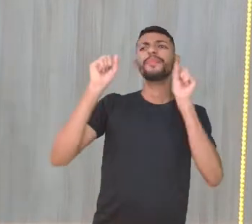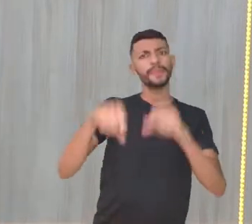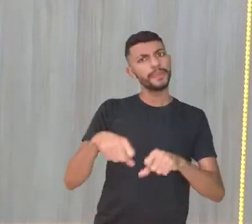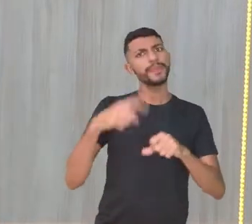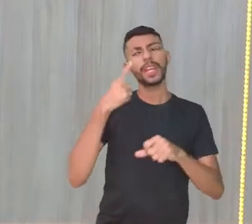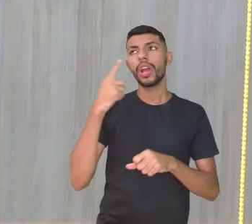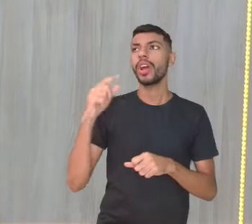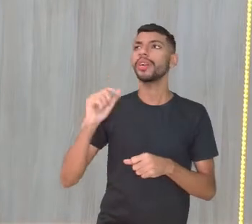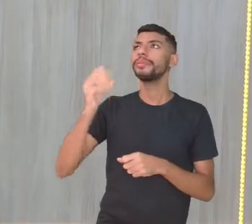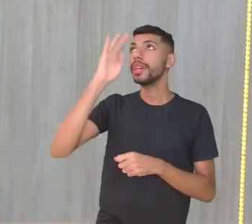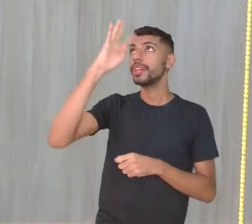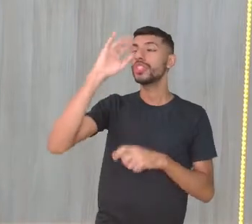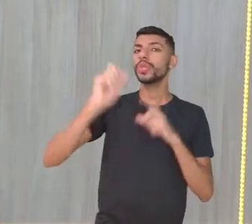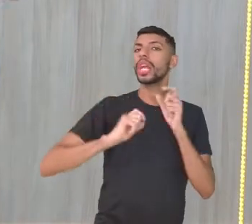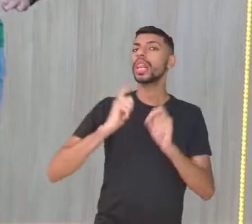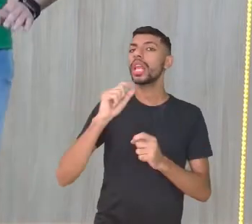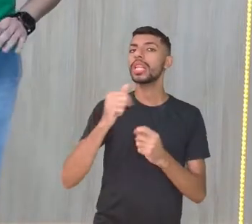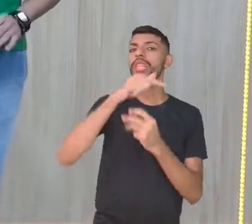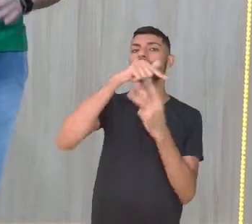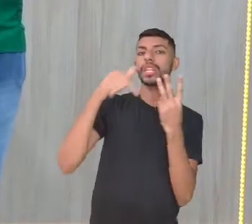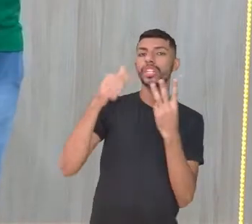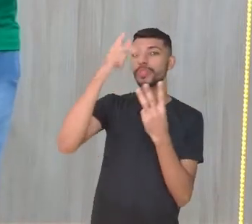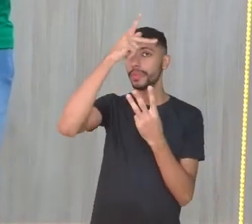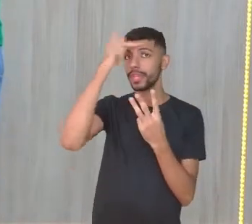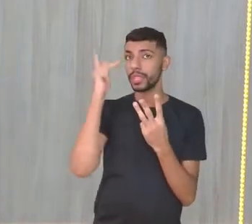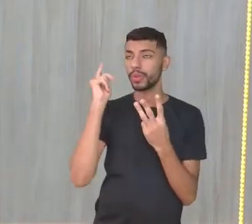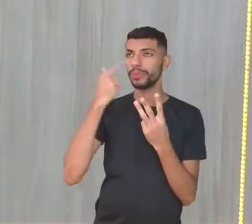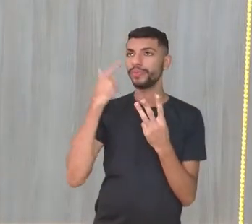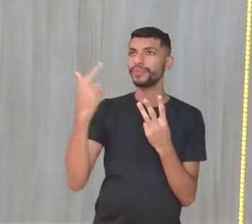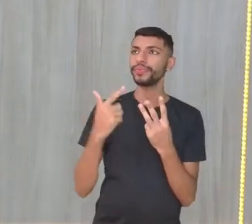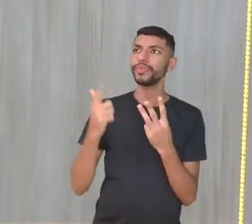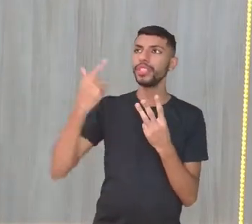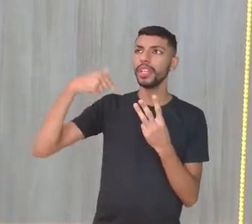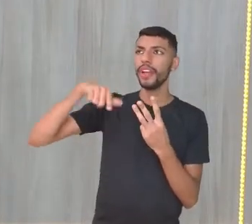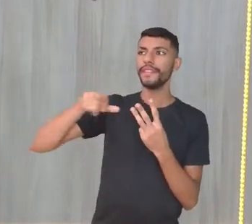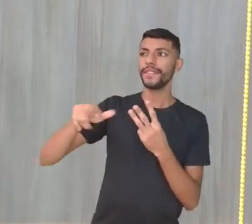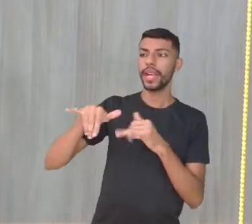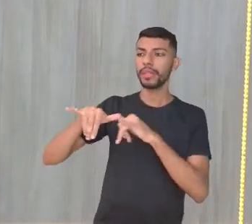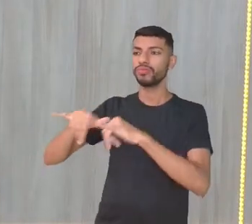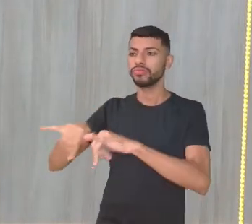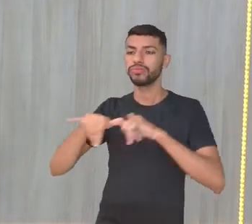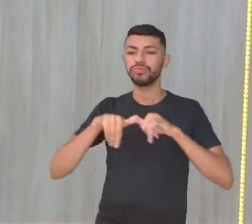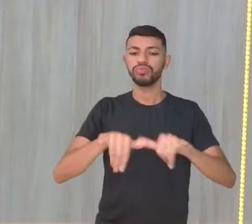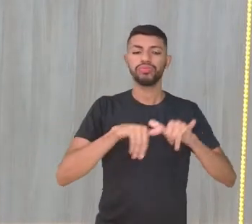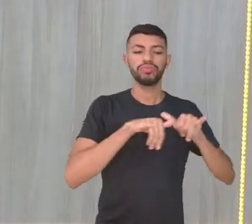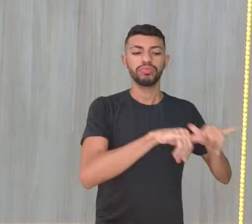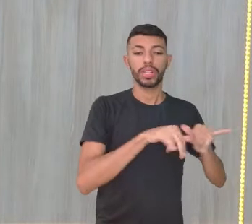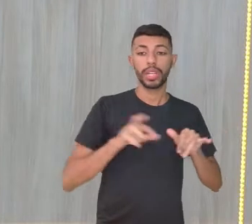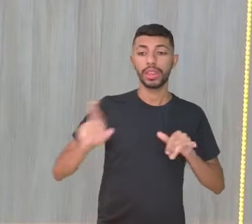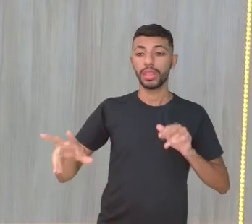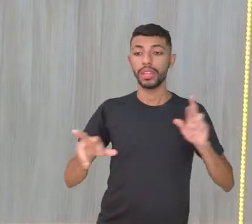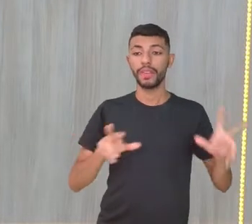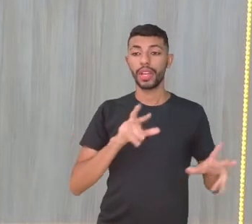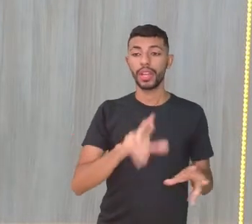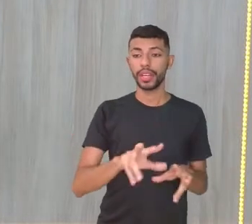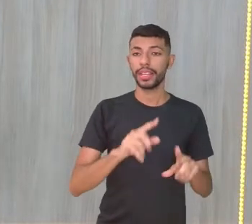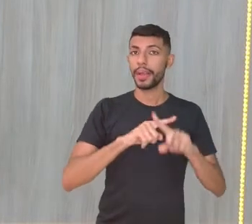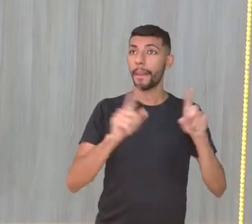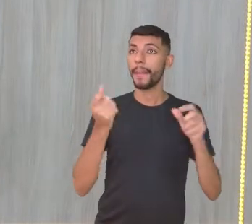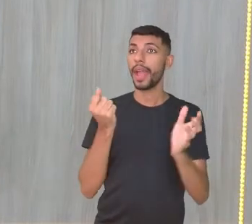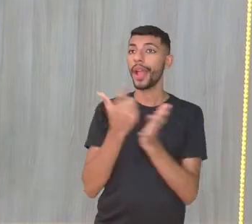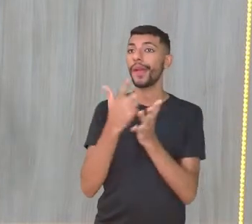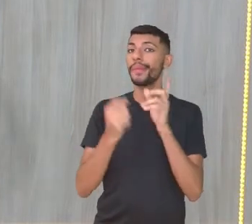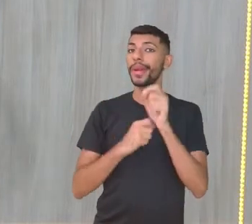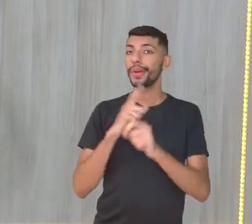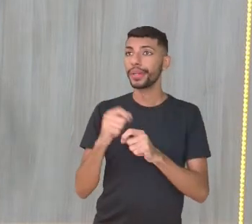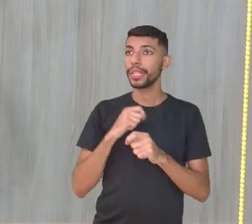3 pessoas, essas 3 pessoas vão a mercados diferentes, mas elas vão comprar a mesma quantidade